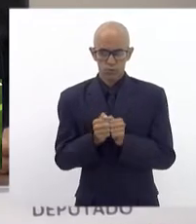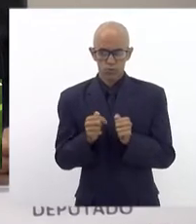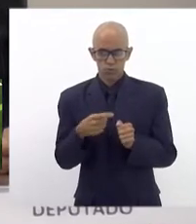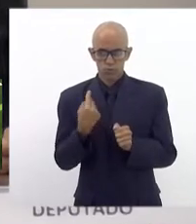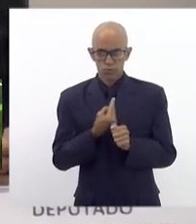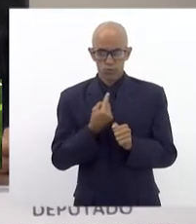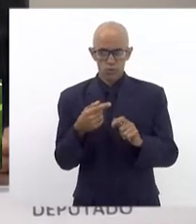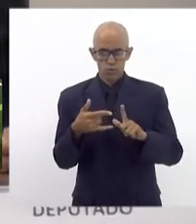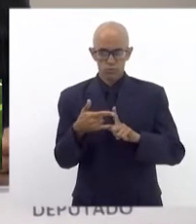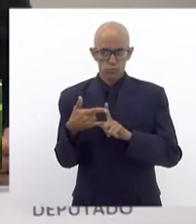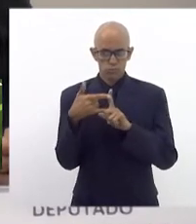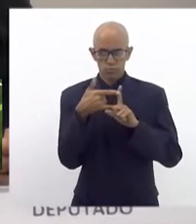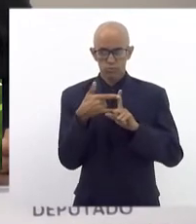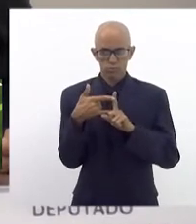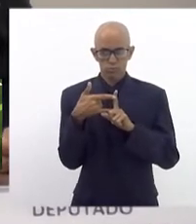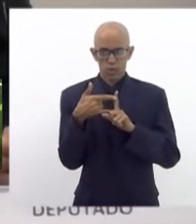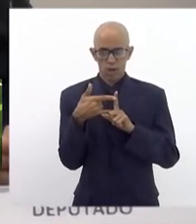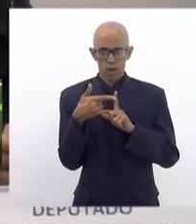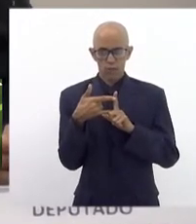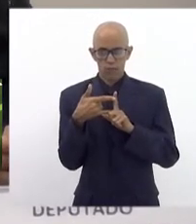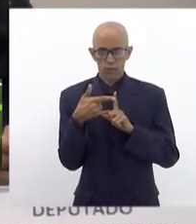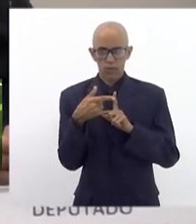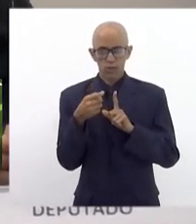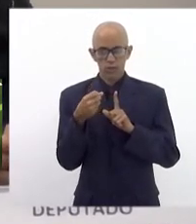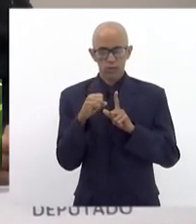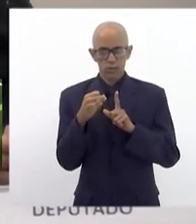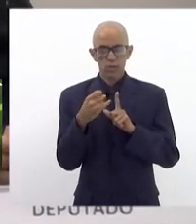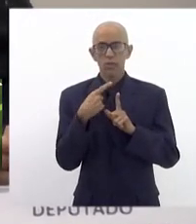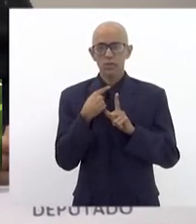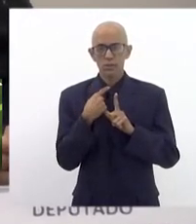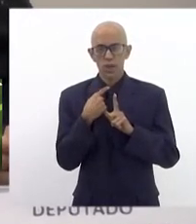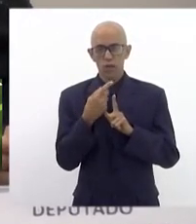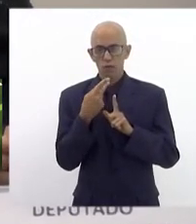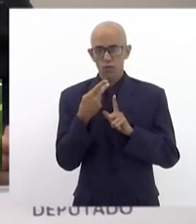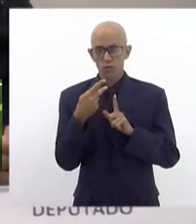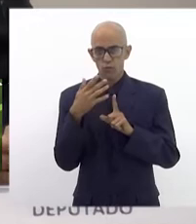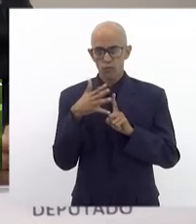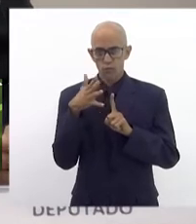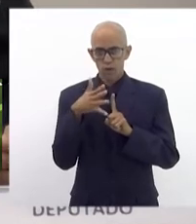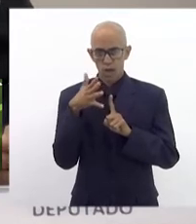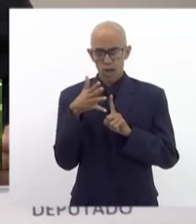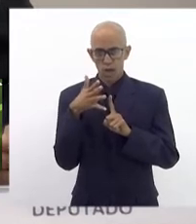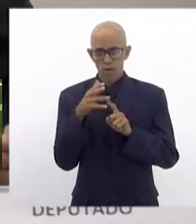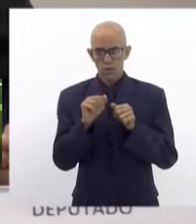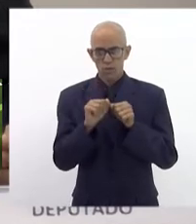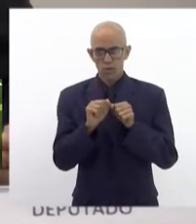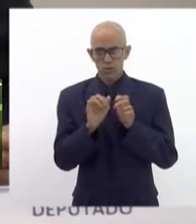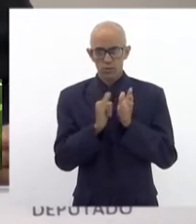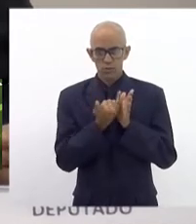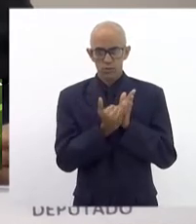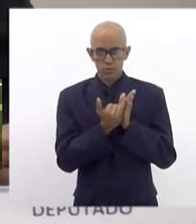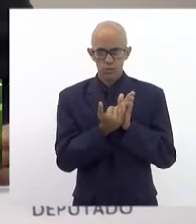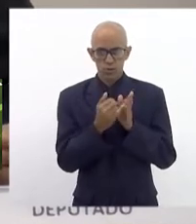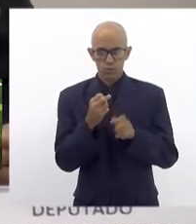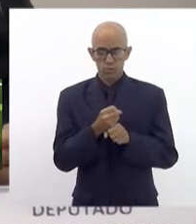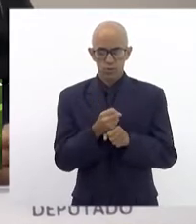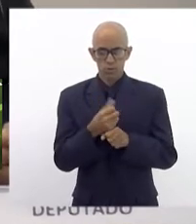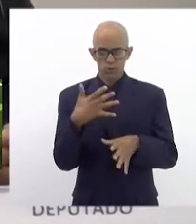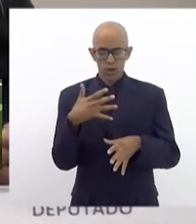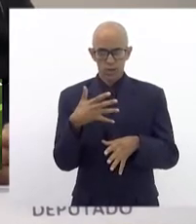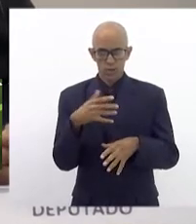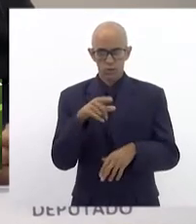modo remoto. Se desejarem fazer intervenções, façam as suas inscrições aqui pelo chat. Serão